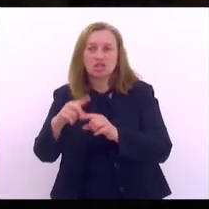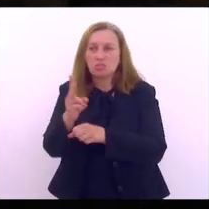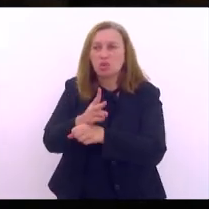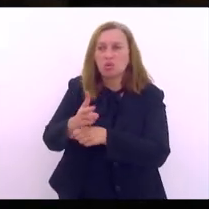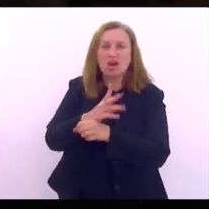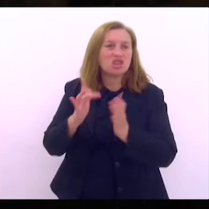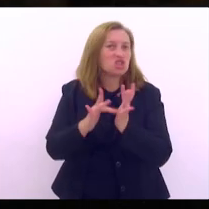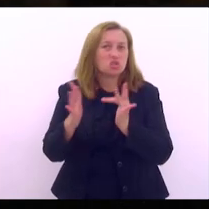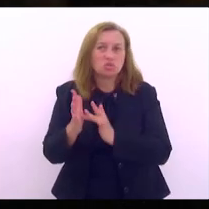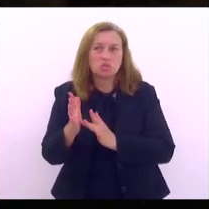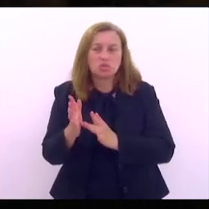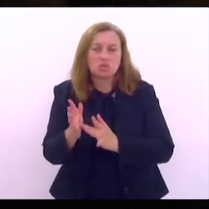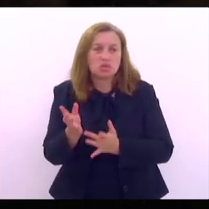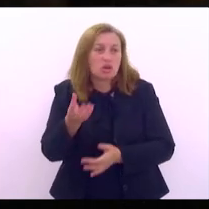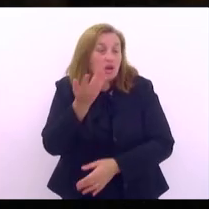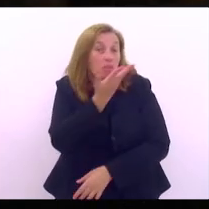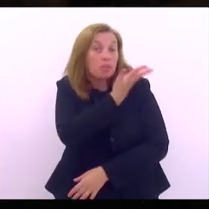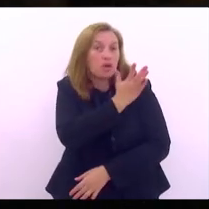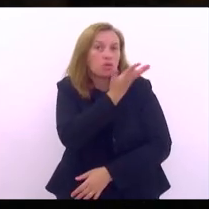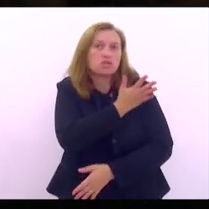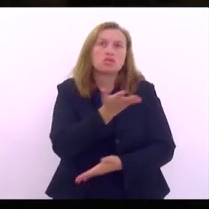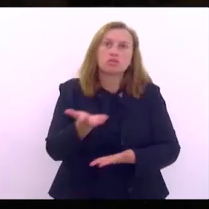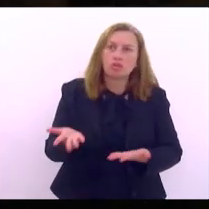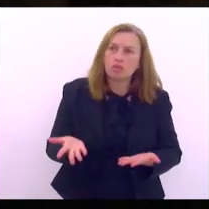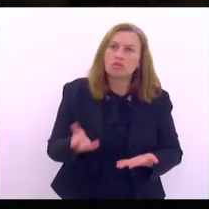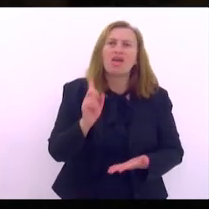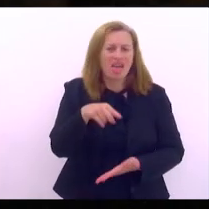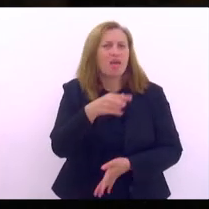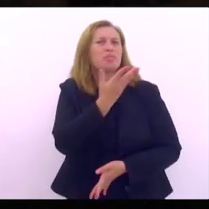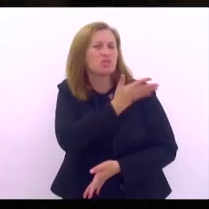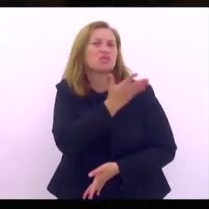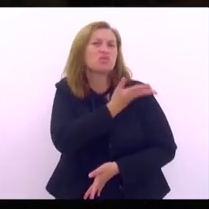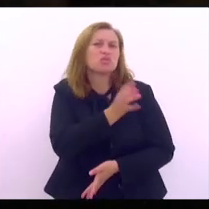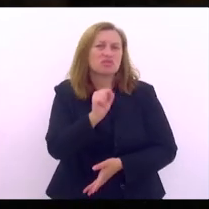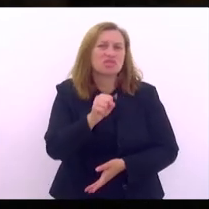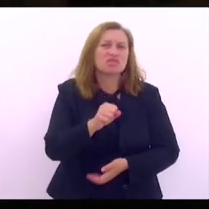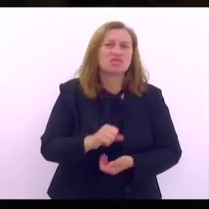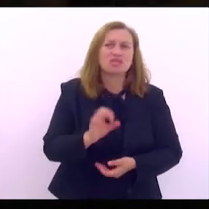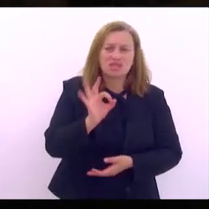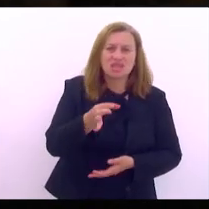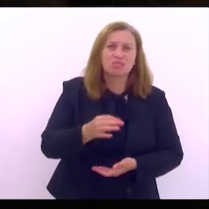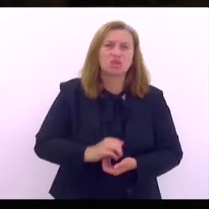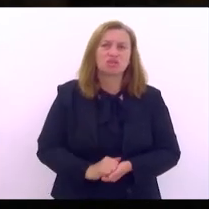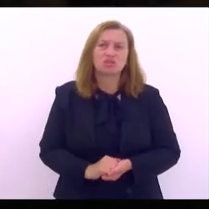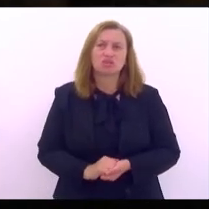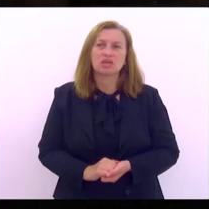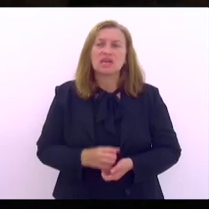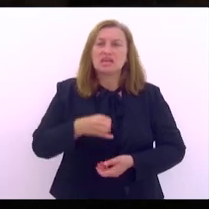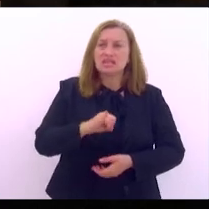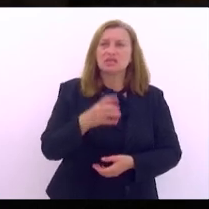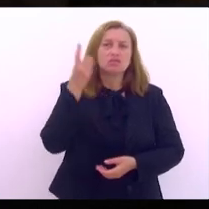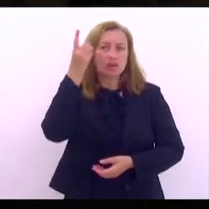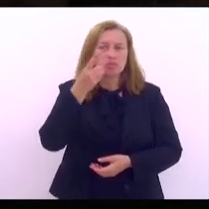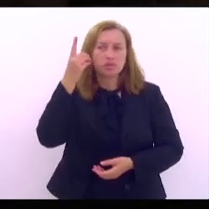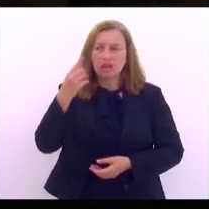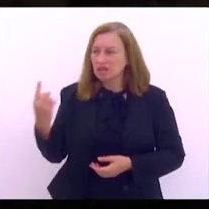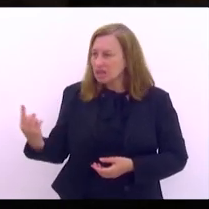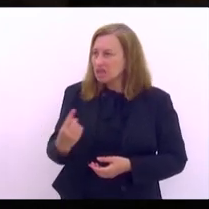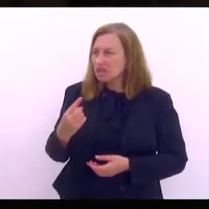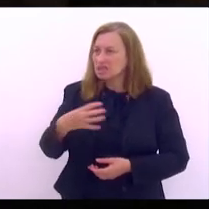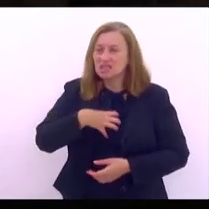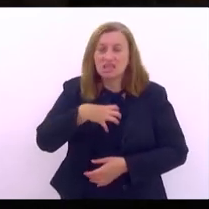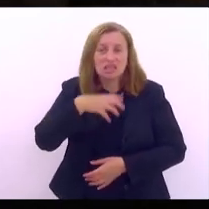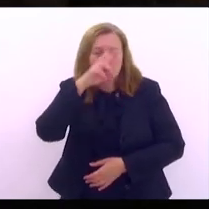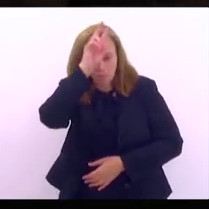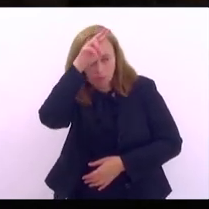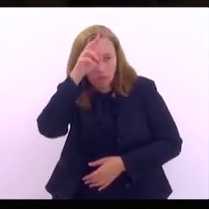conselho. Absolutamente preconceituoso. Claro que é preconceituoso. Evidente. Se algum deputado passar aqui mal, eu não vou dizer o